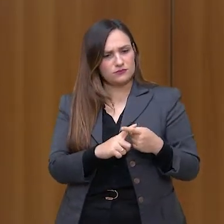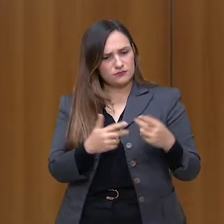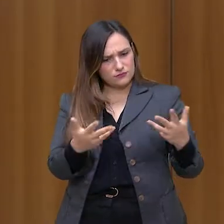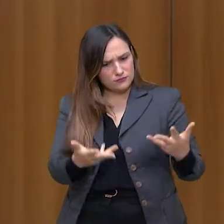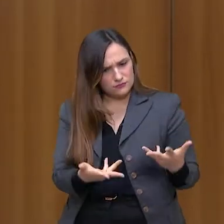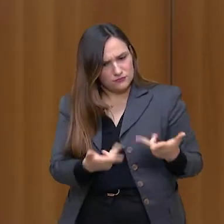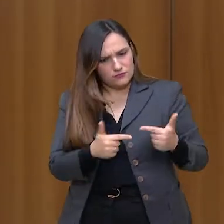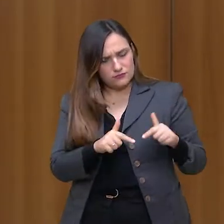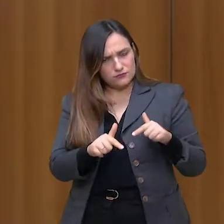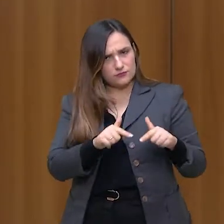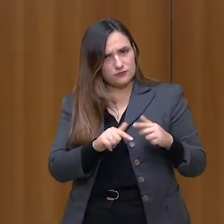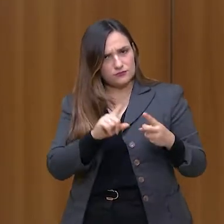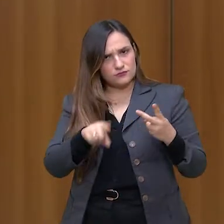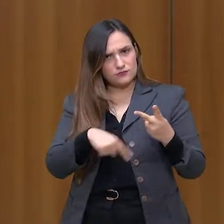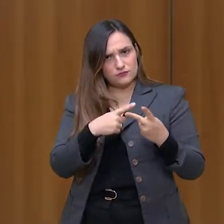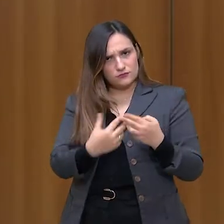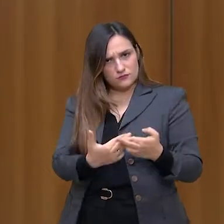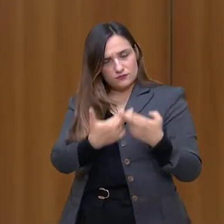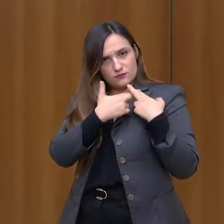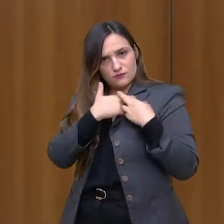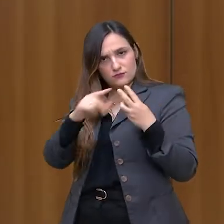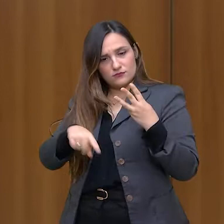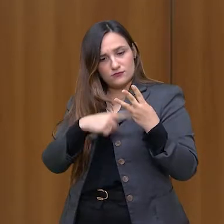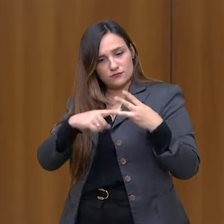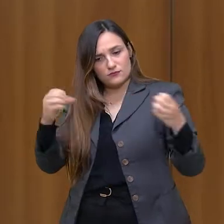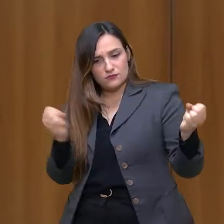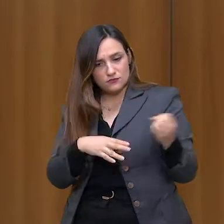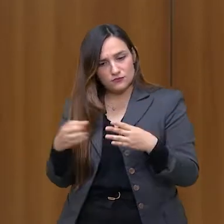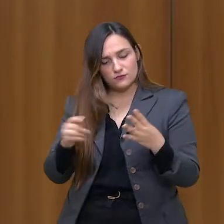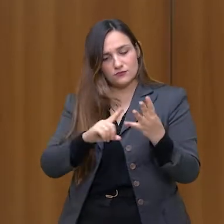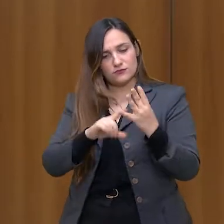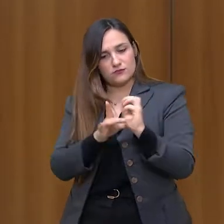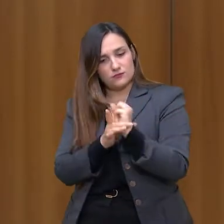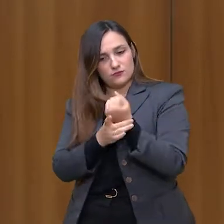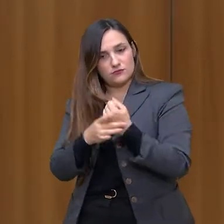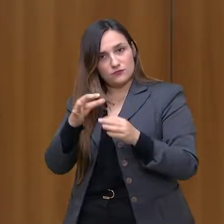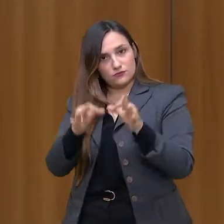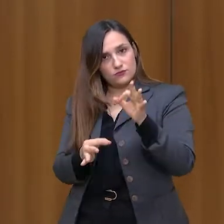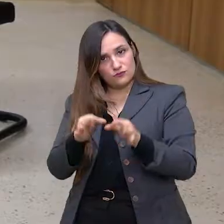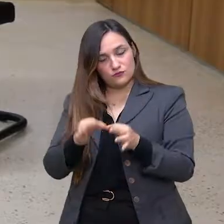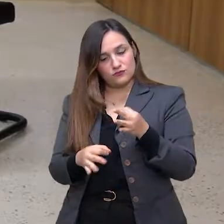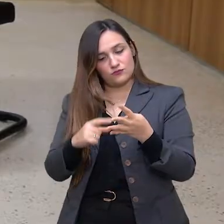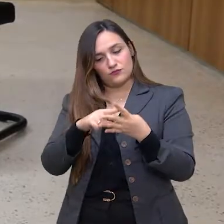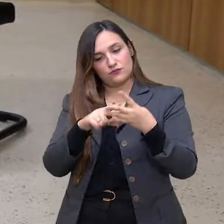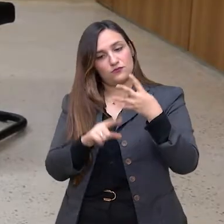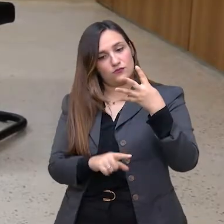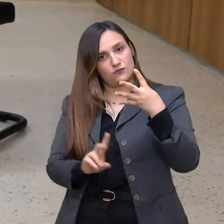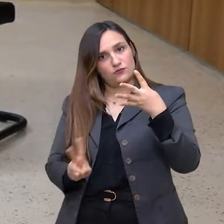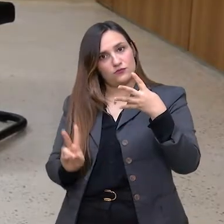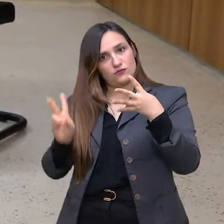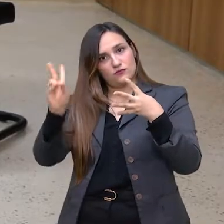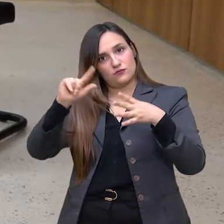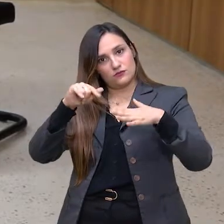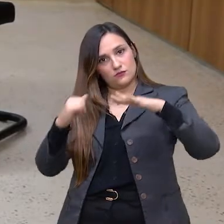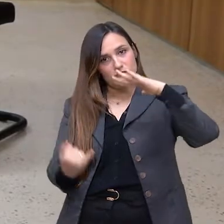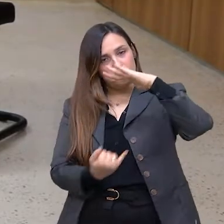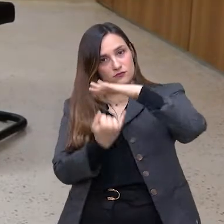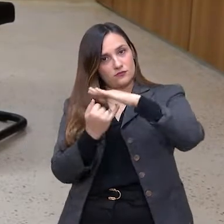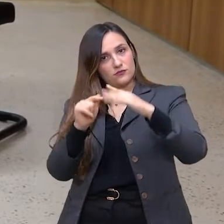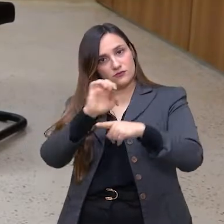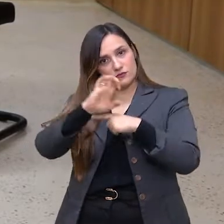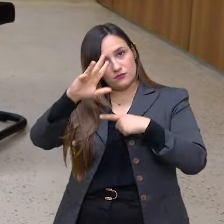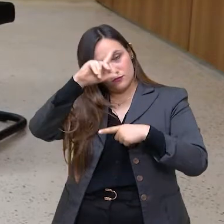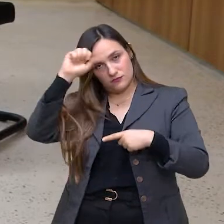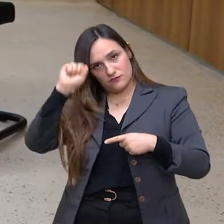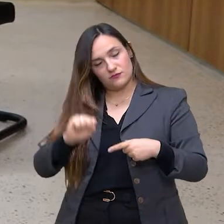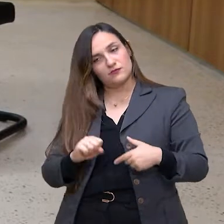eficiência, responsabilidade socioambiental, inovação e segurança jurídica. São os valores